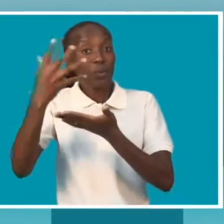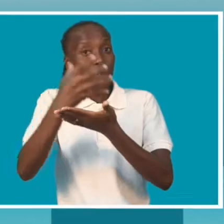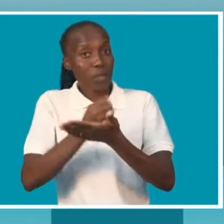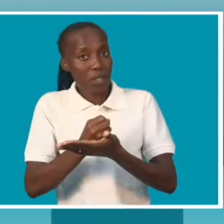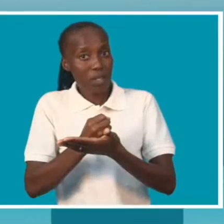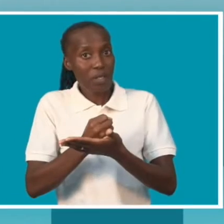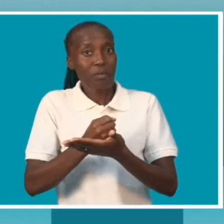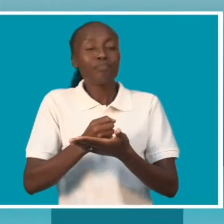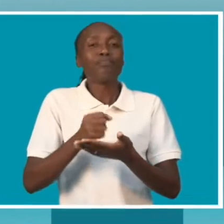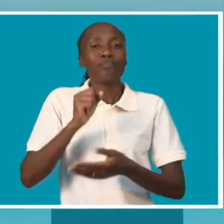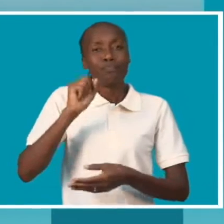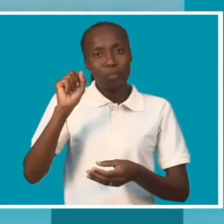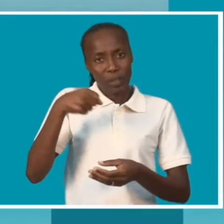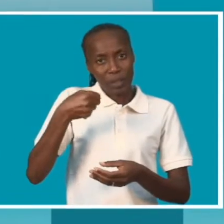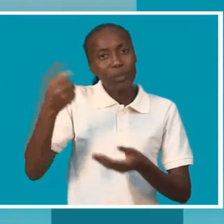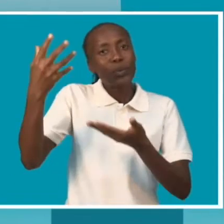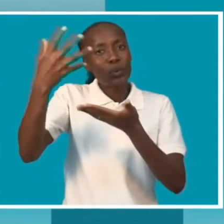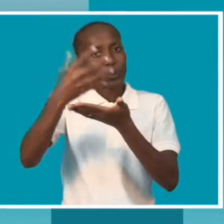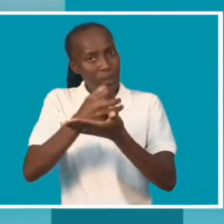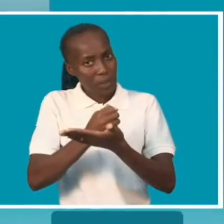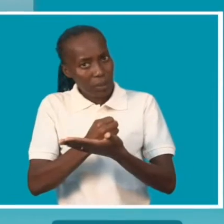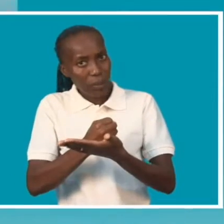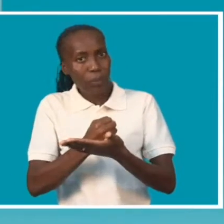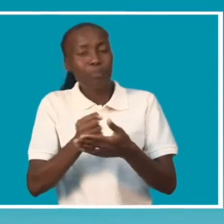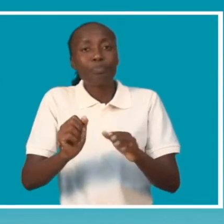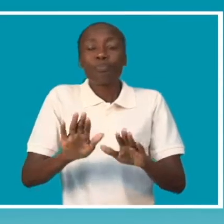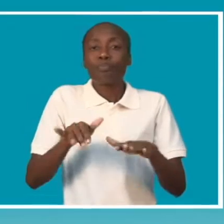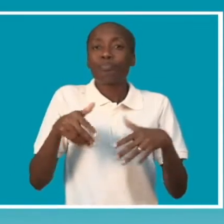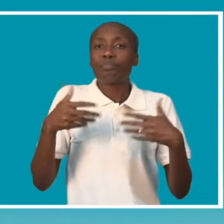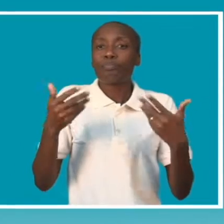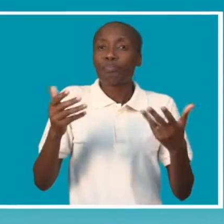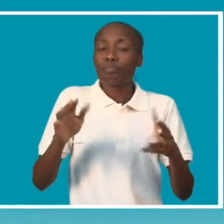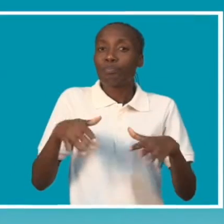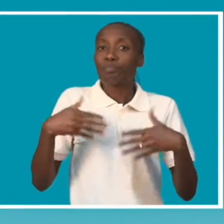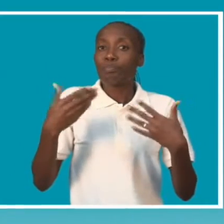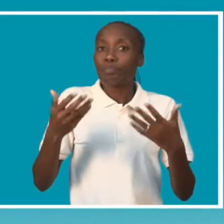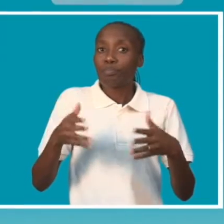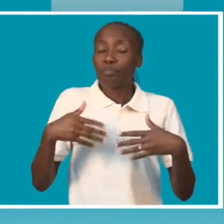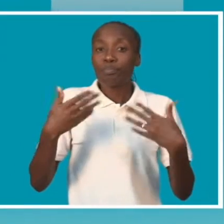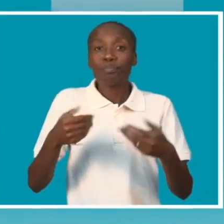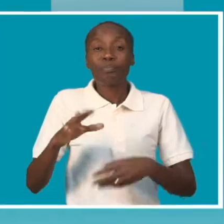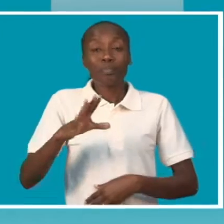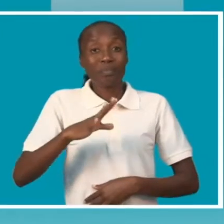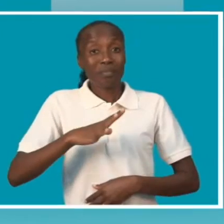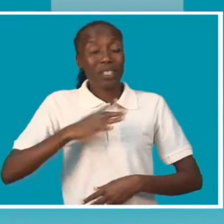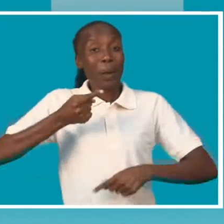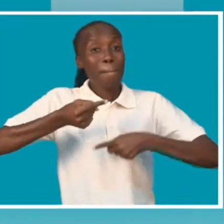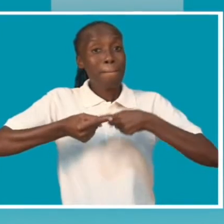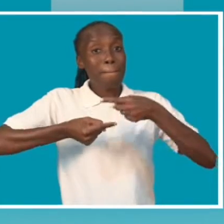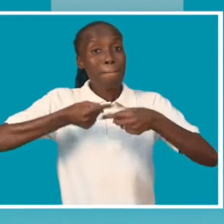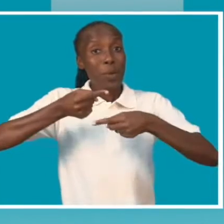Eu consigo. Acho que conheci um projeto